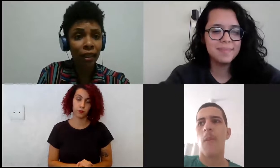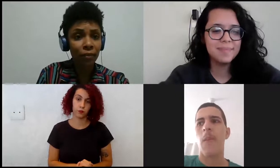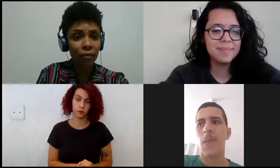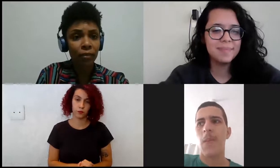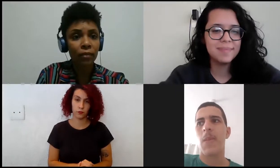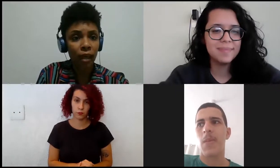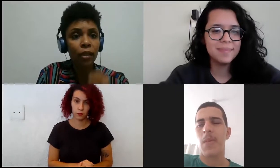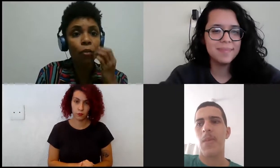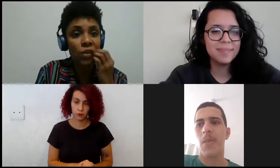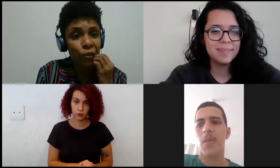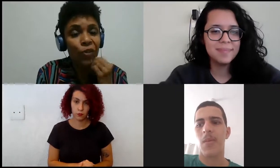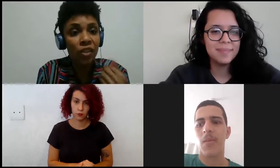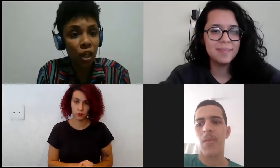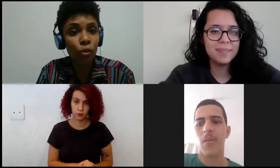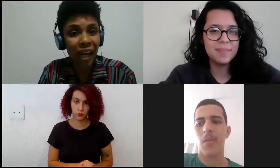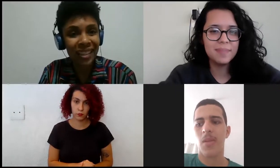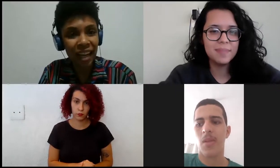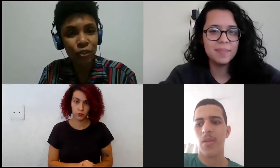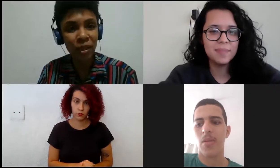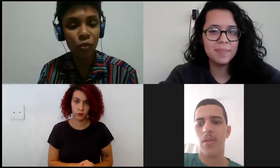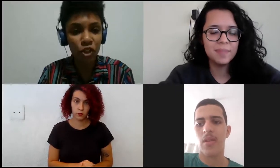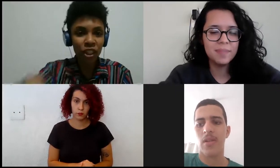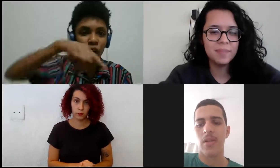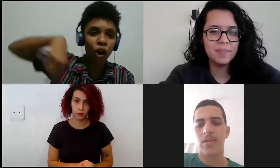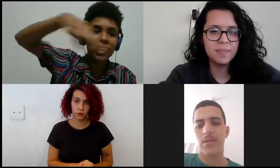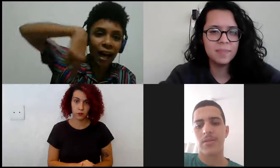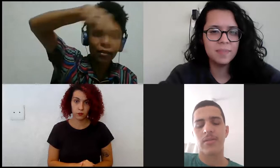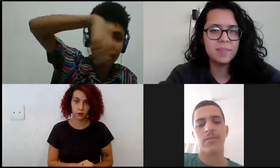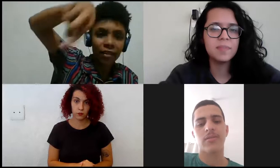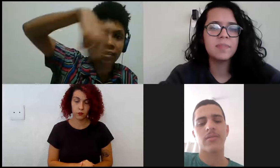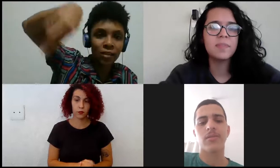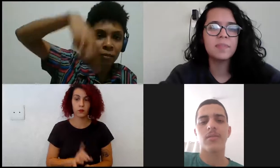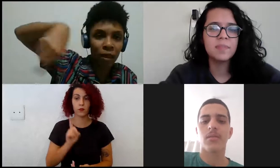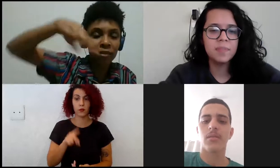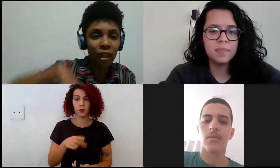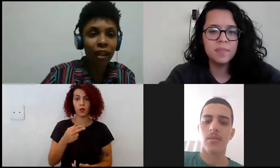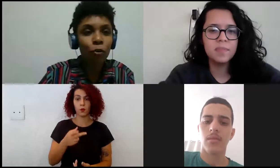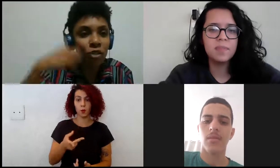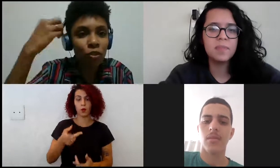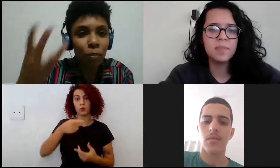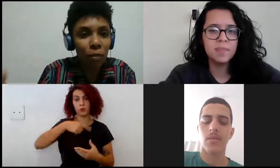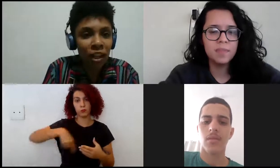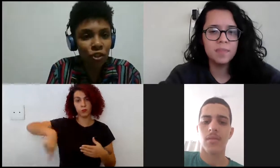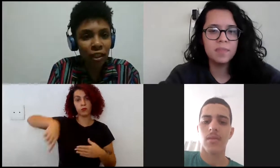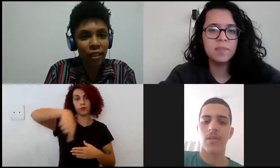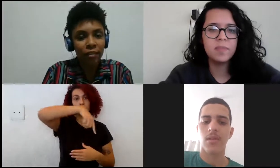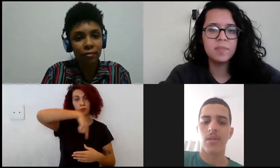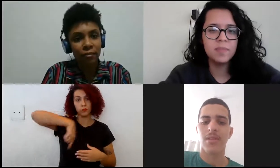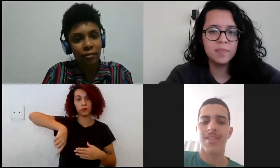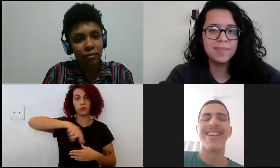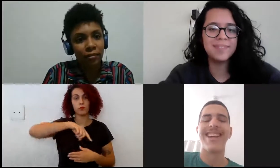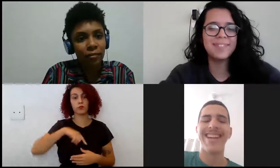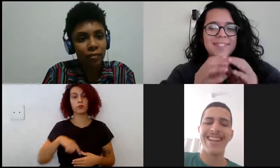conceito de Xirê tá que o conceito de circularidade mesmo a gente tem que rodar nesses ressaltar que o conceito de Pomba